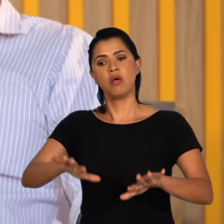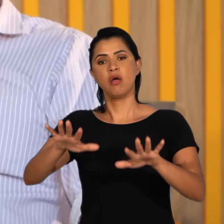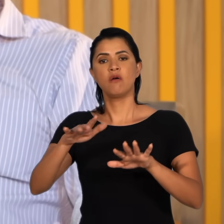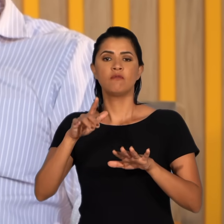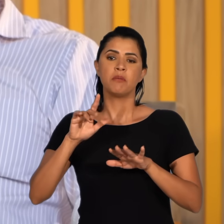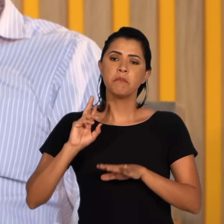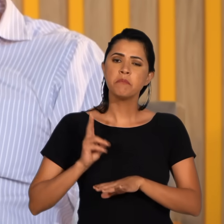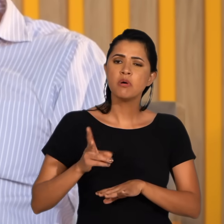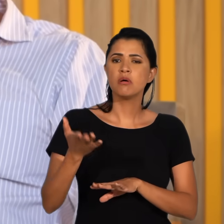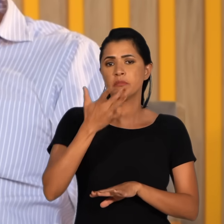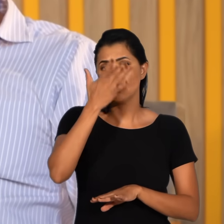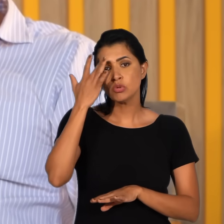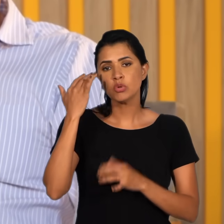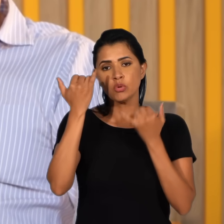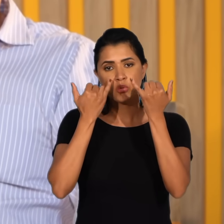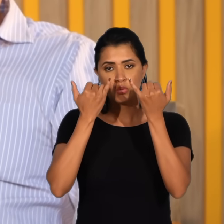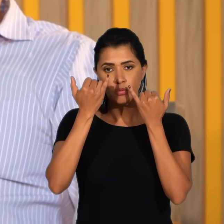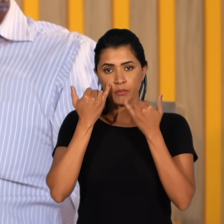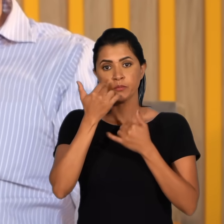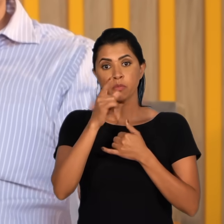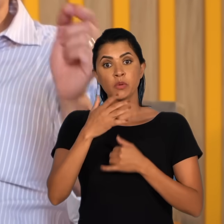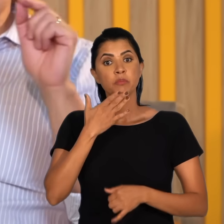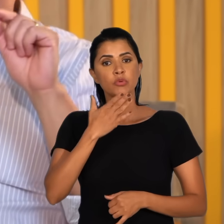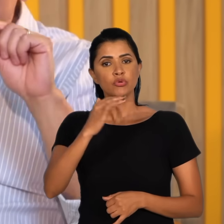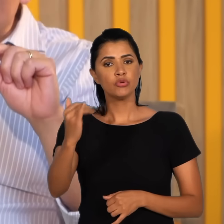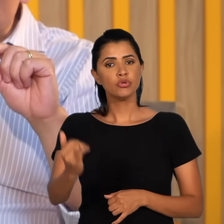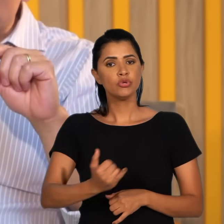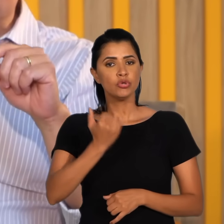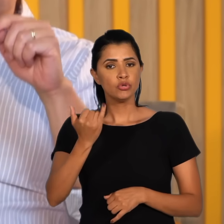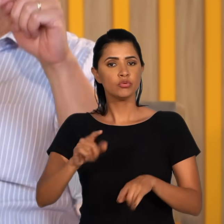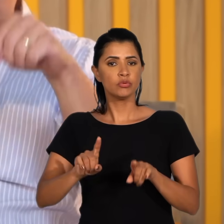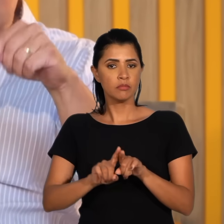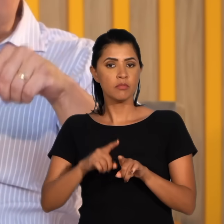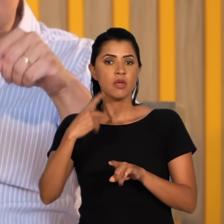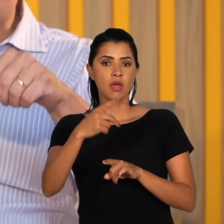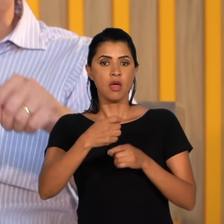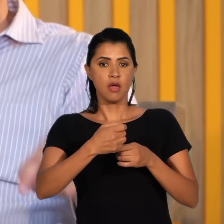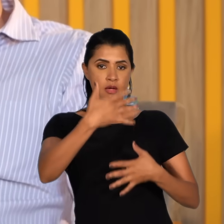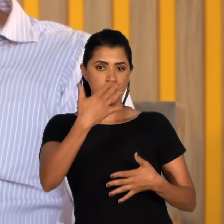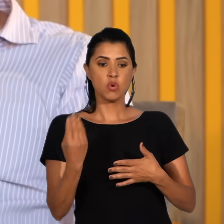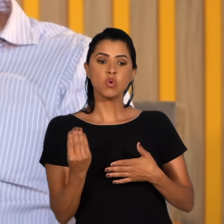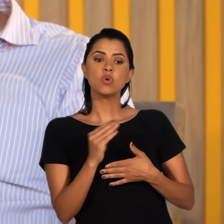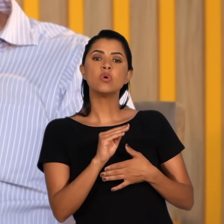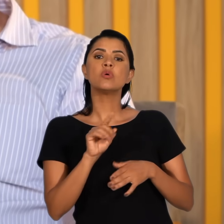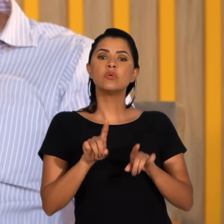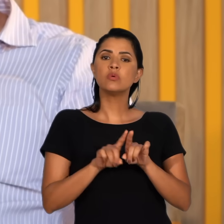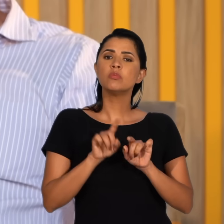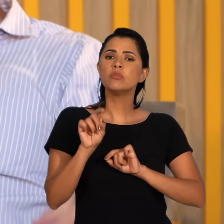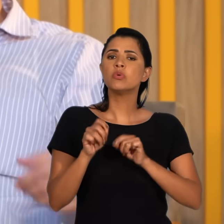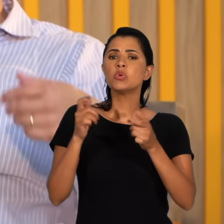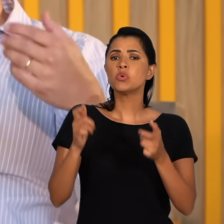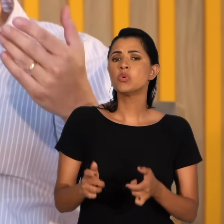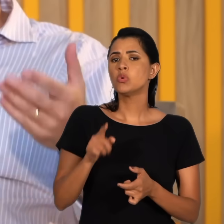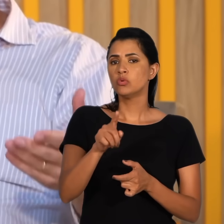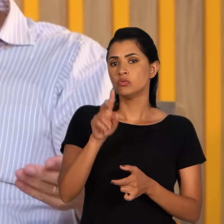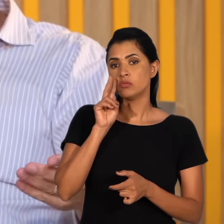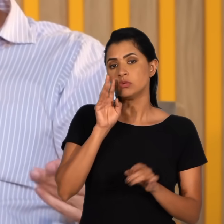e para cada vez mais pessoas e outro pedido importante deixa aqui no seu comentário aqui nos nossos comentários